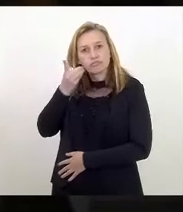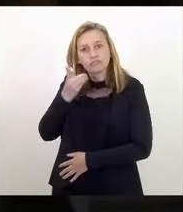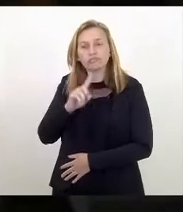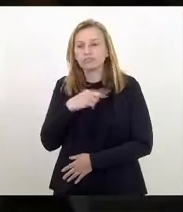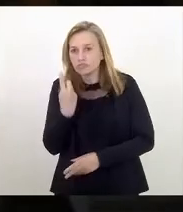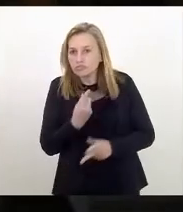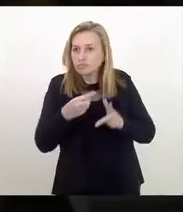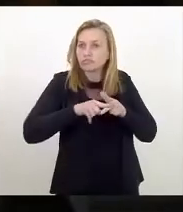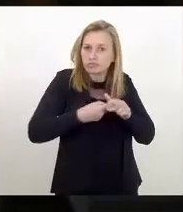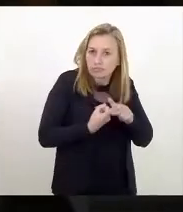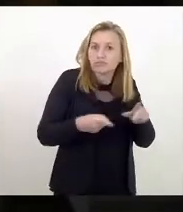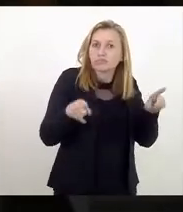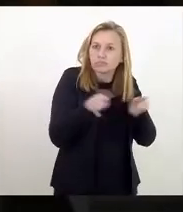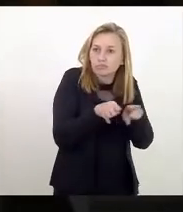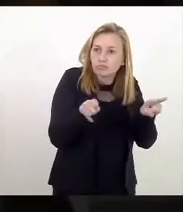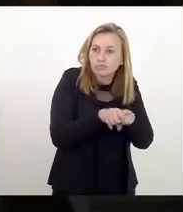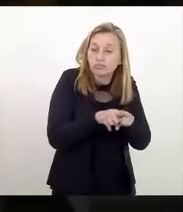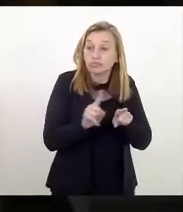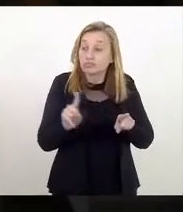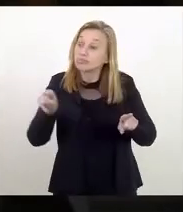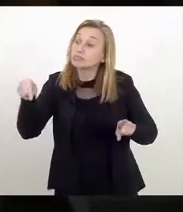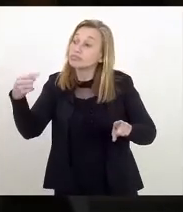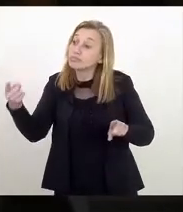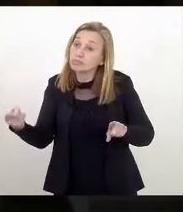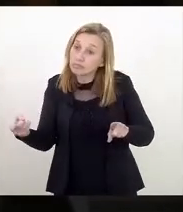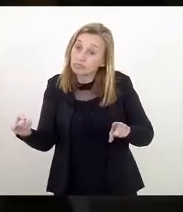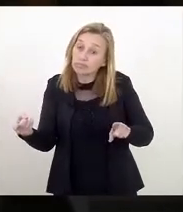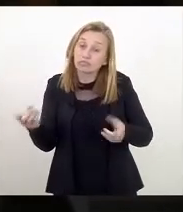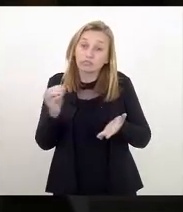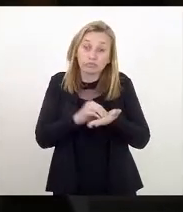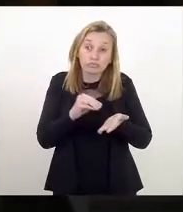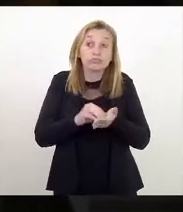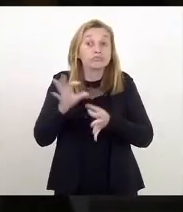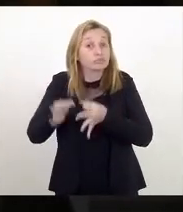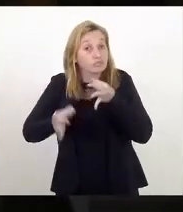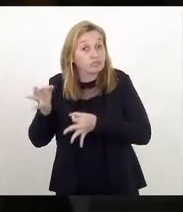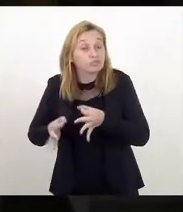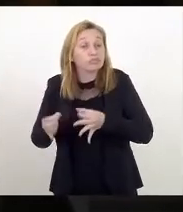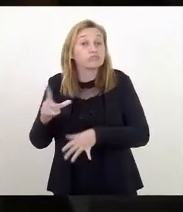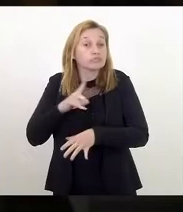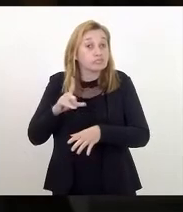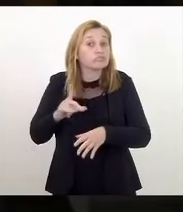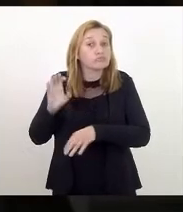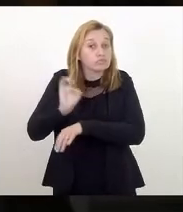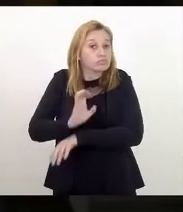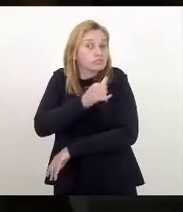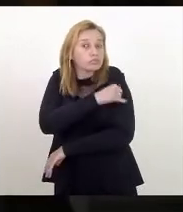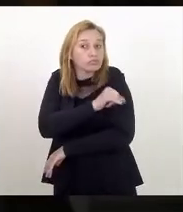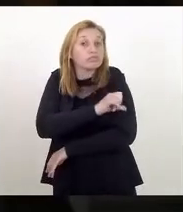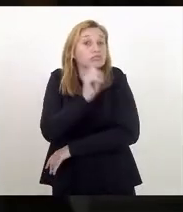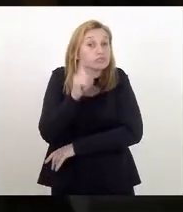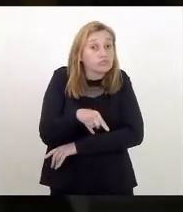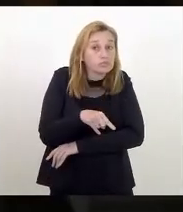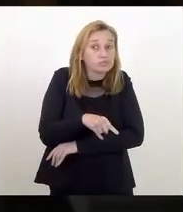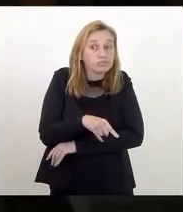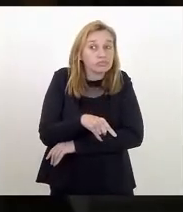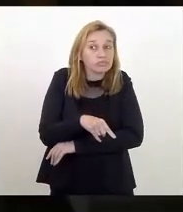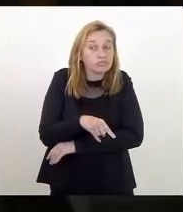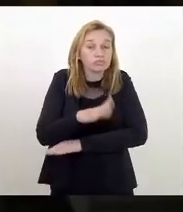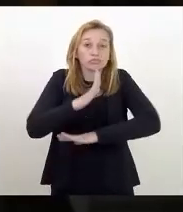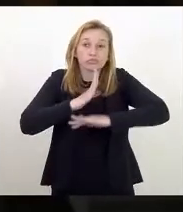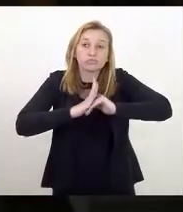corrija também a outra injustiça que ainda resta no Estado do Rio de Janeiro, que é os